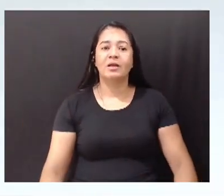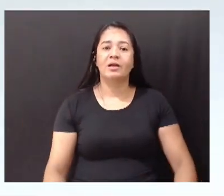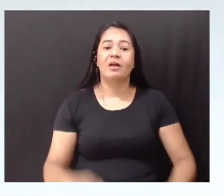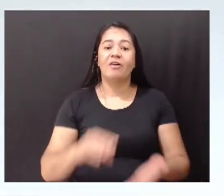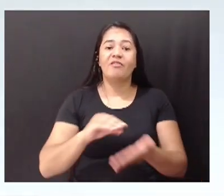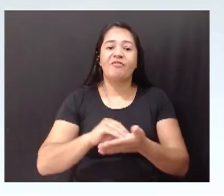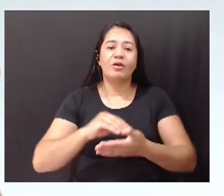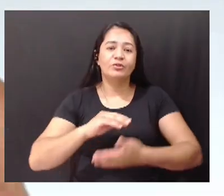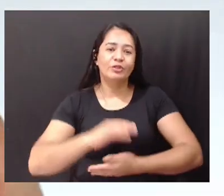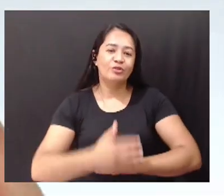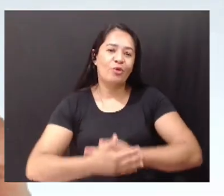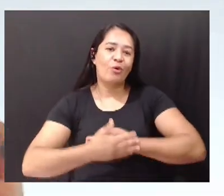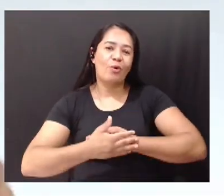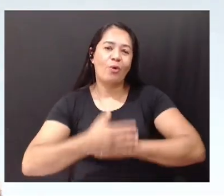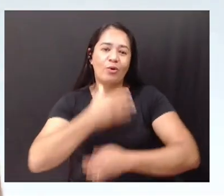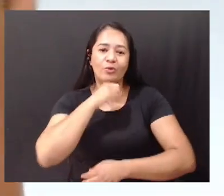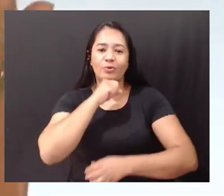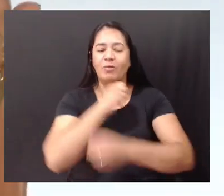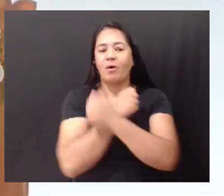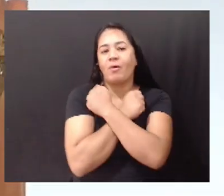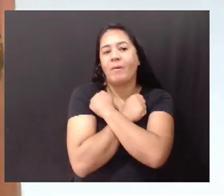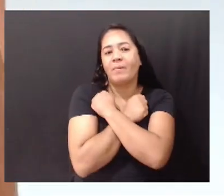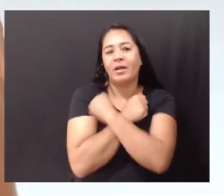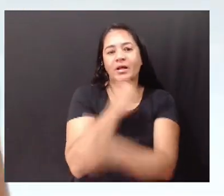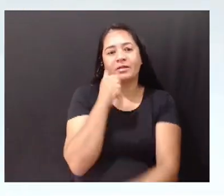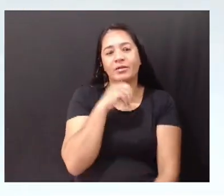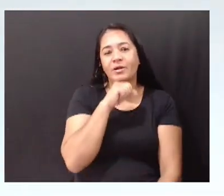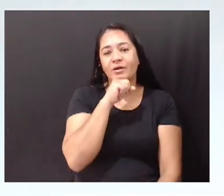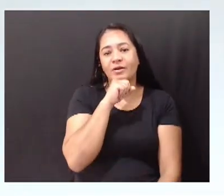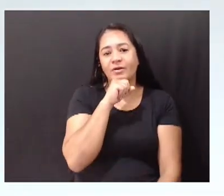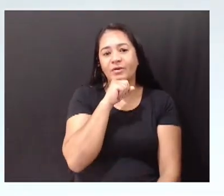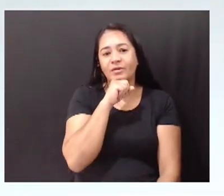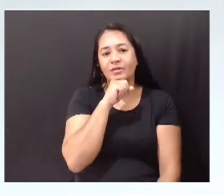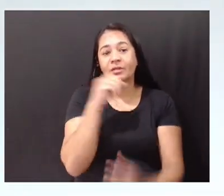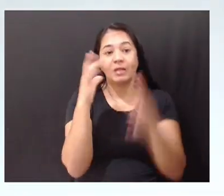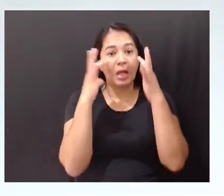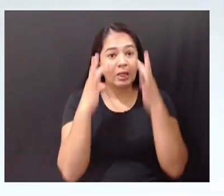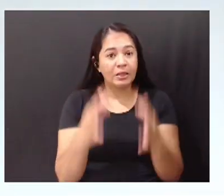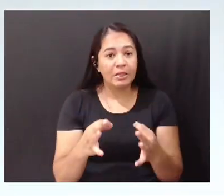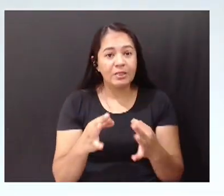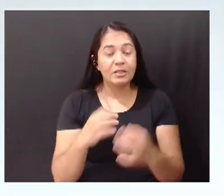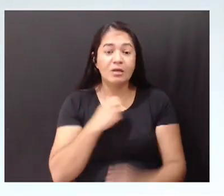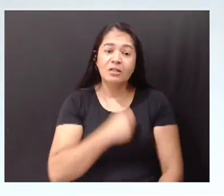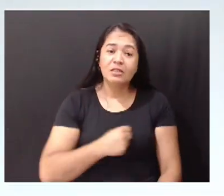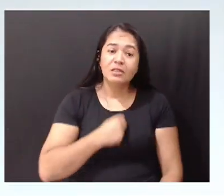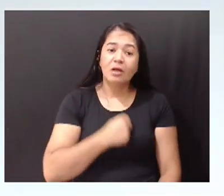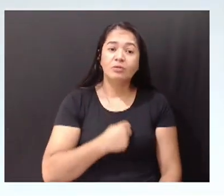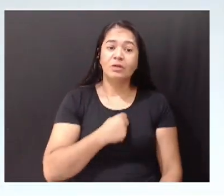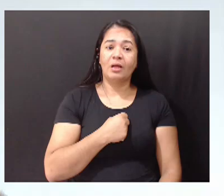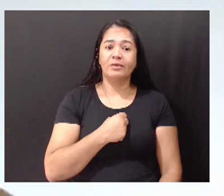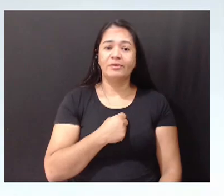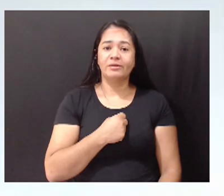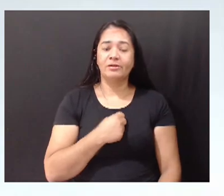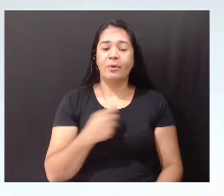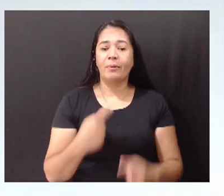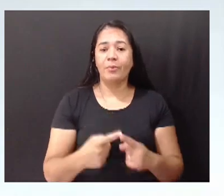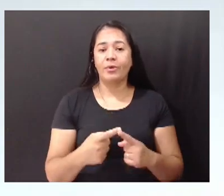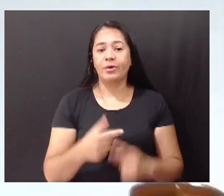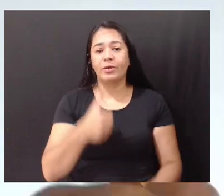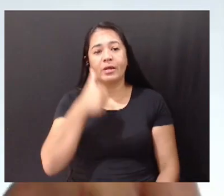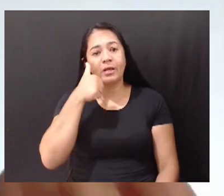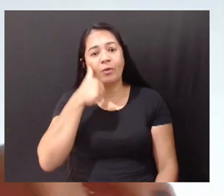do abraço da mãe, sente falta da escuta, porque os pais, necessariamente, quando a Beatriz falou muito bem